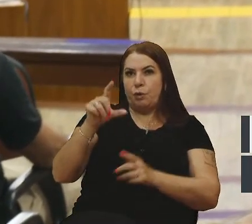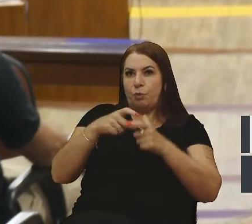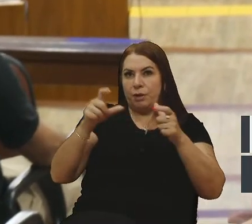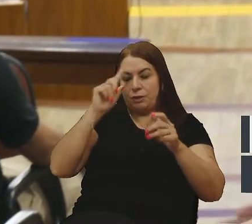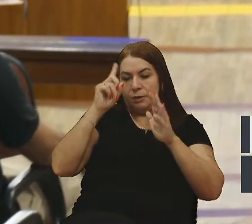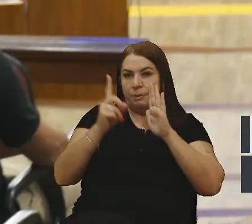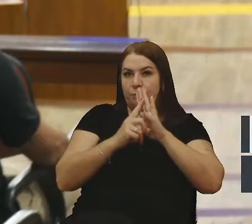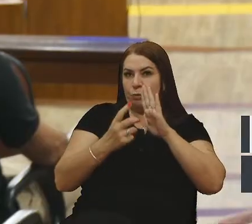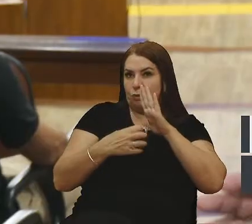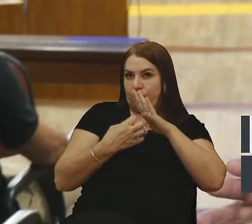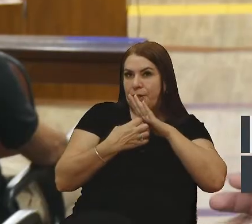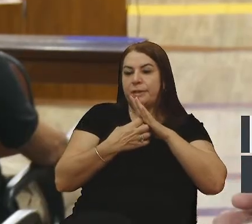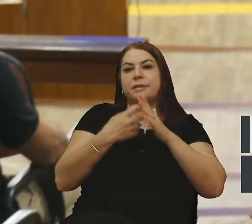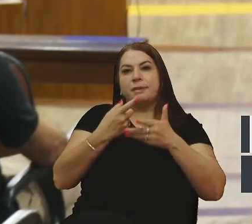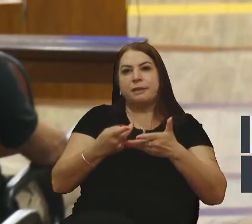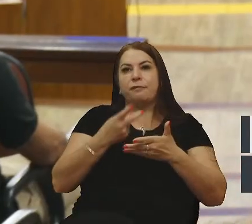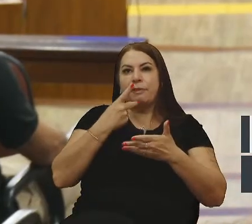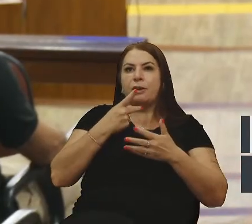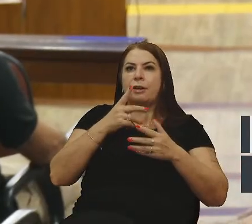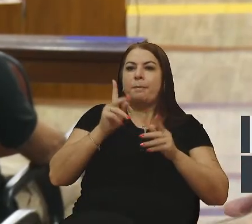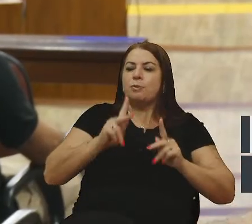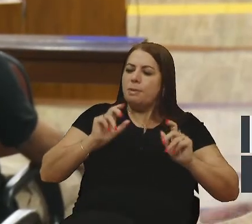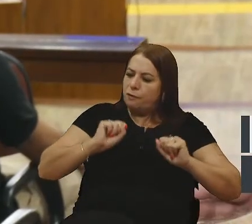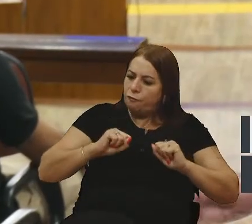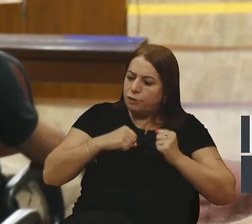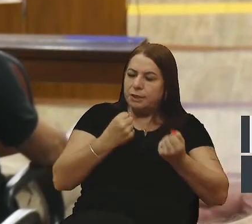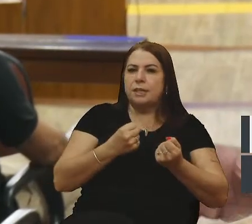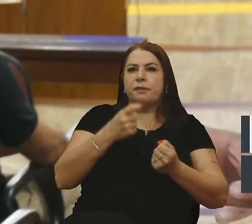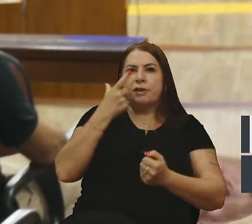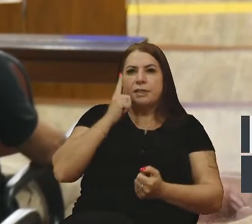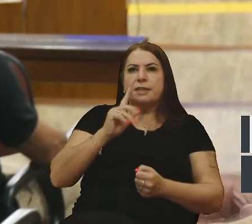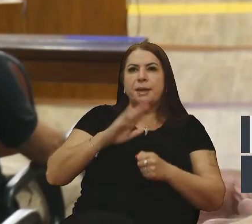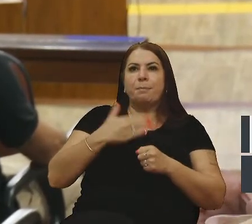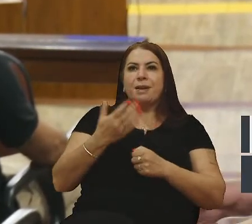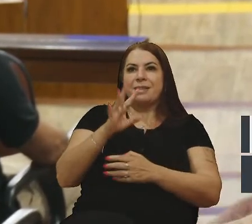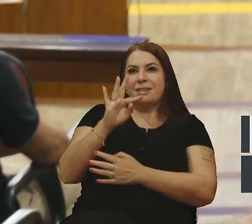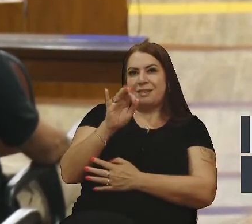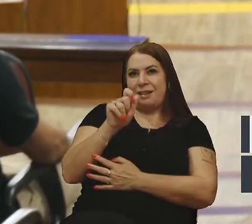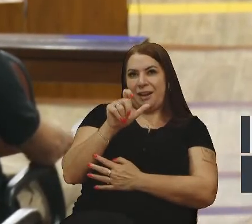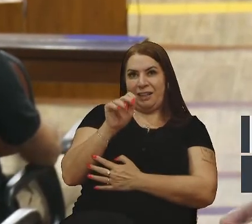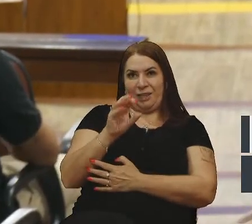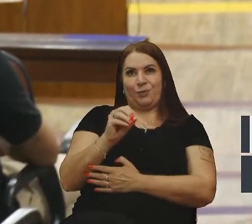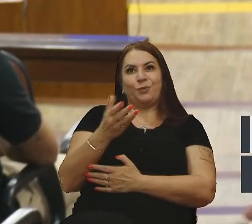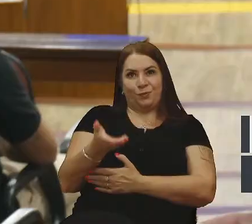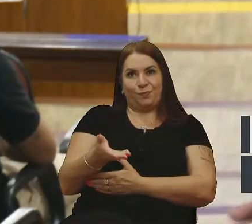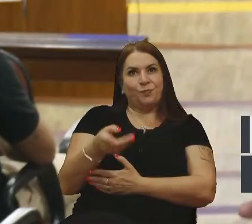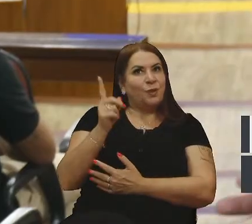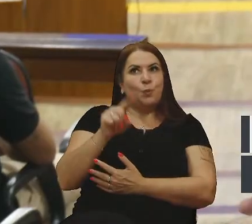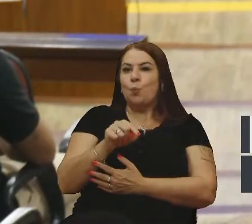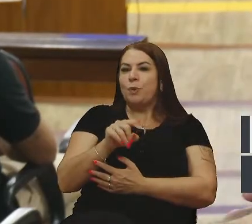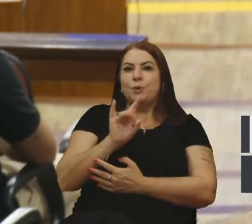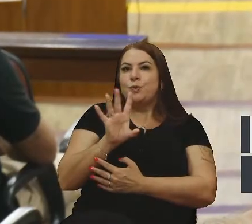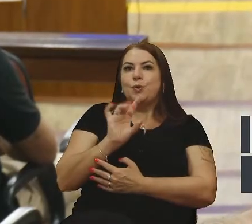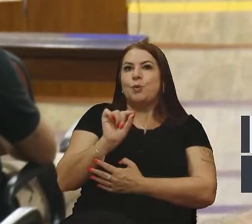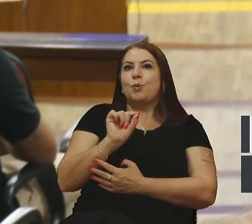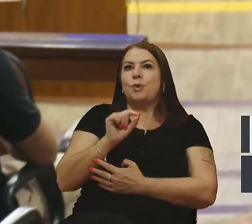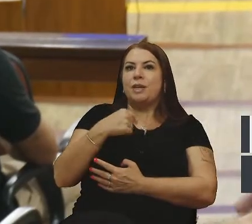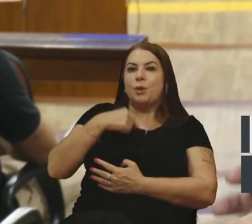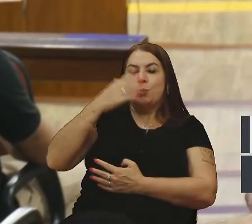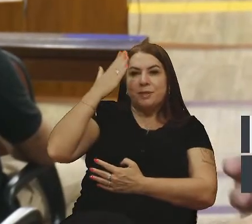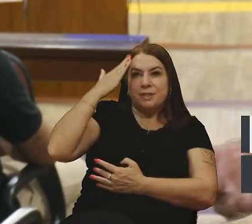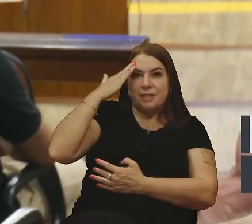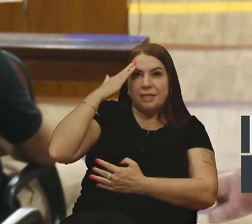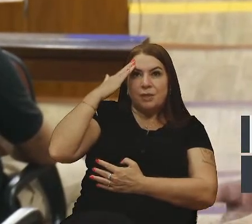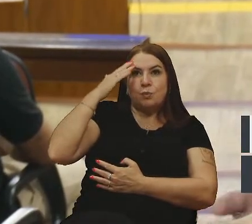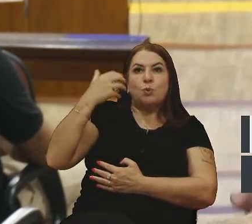que o cara mais esforçado vai vencer o mais talentoso. Então, não é tanto sobre o que eu sei, mas é